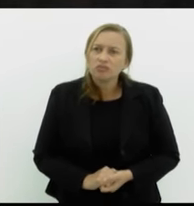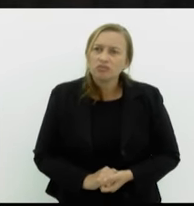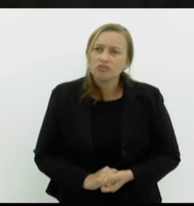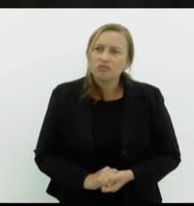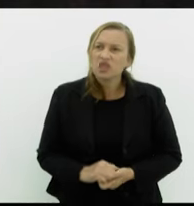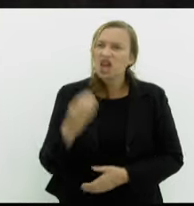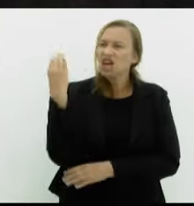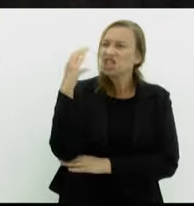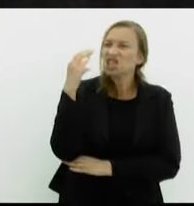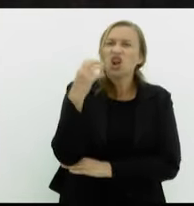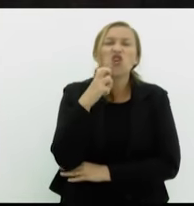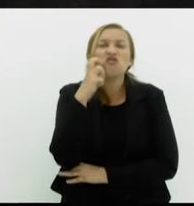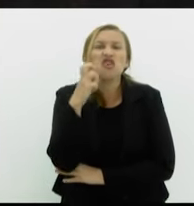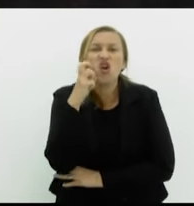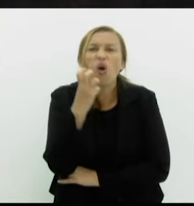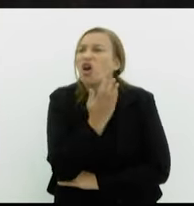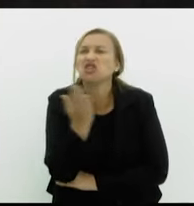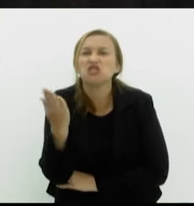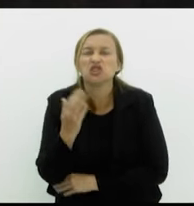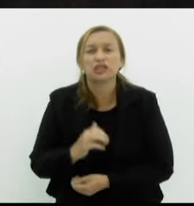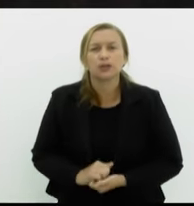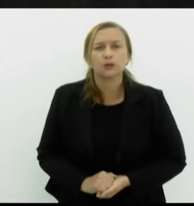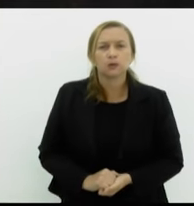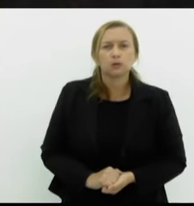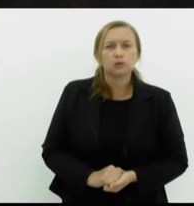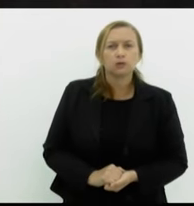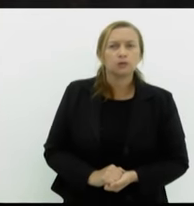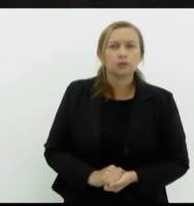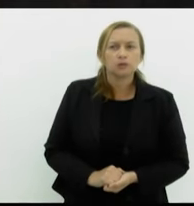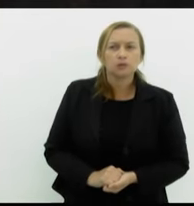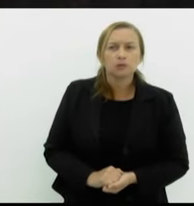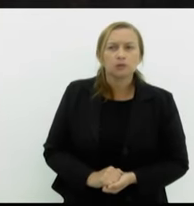Niterói se envergonha de vocês.